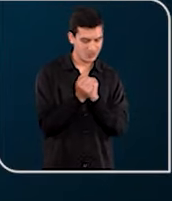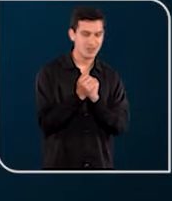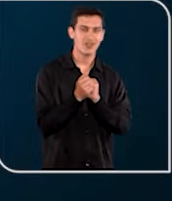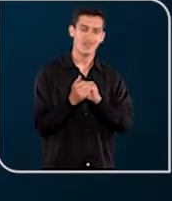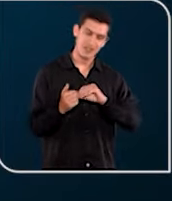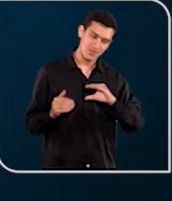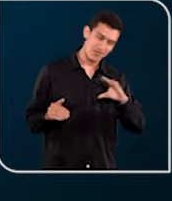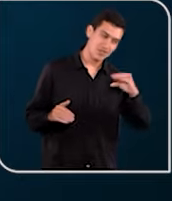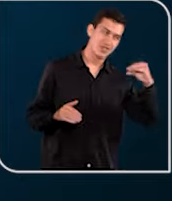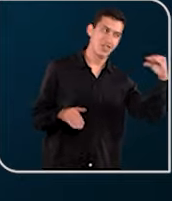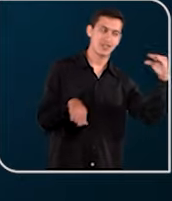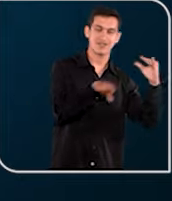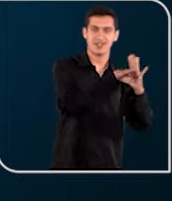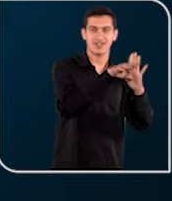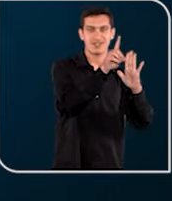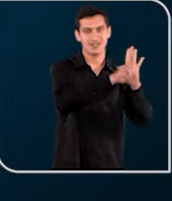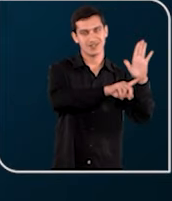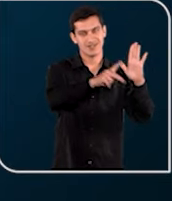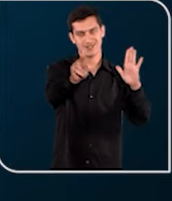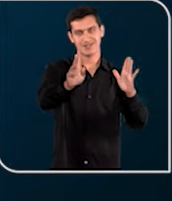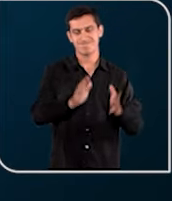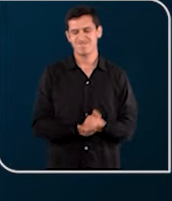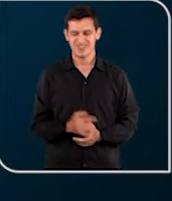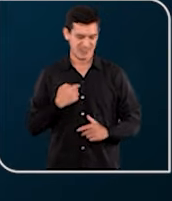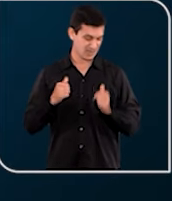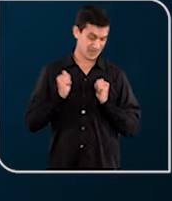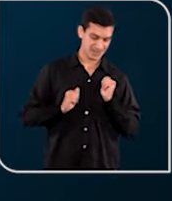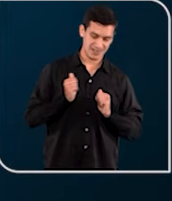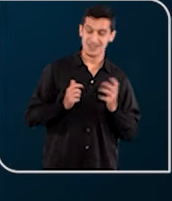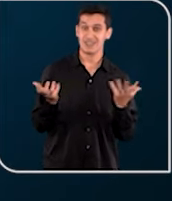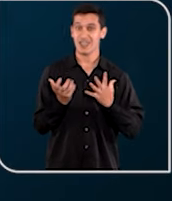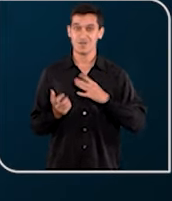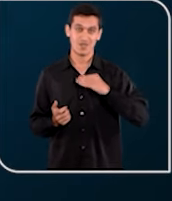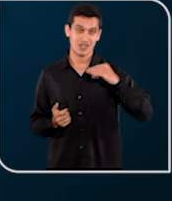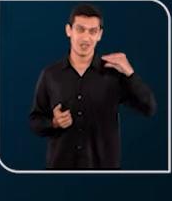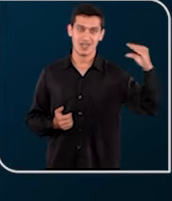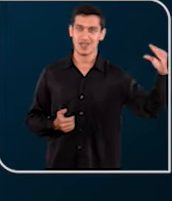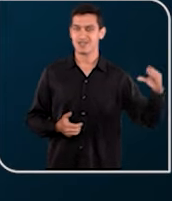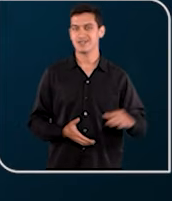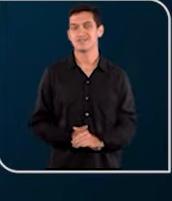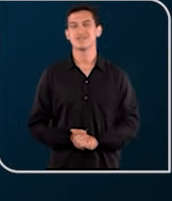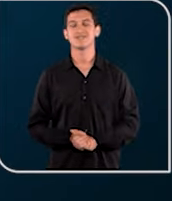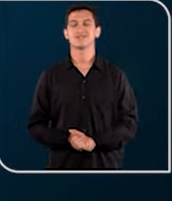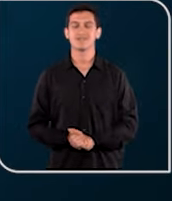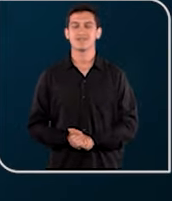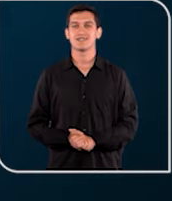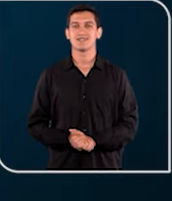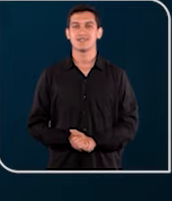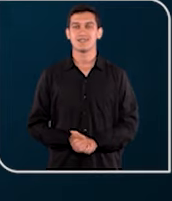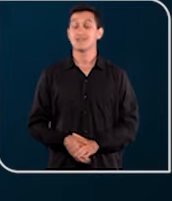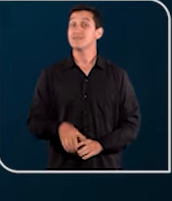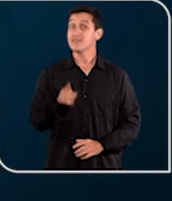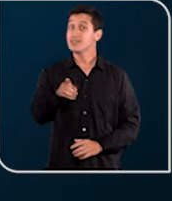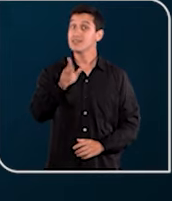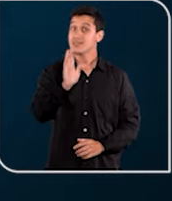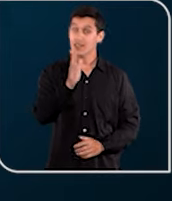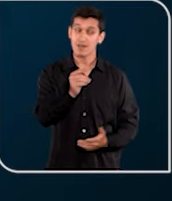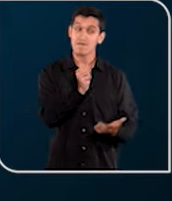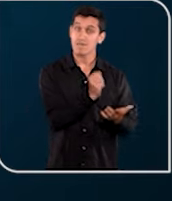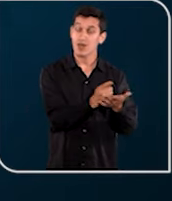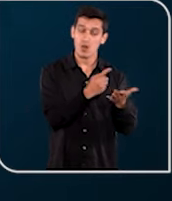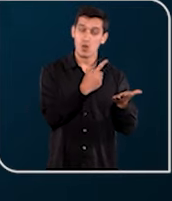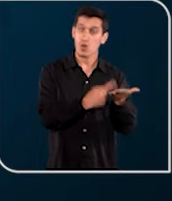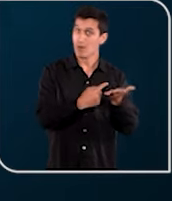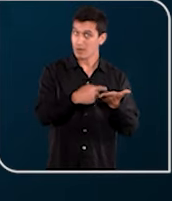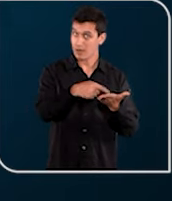seu direito e eu já tô agulhada Eu quero viajar você comprou um pacote numa